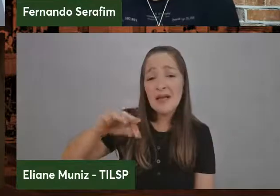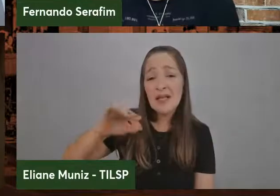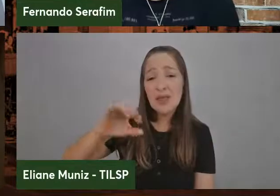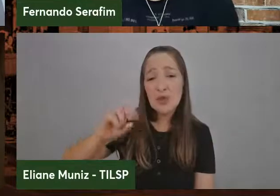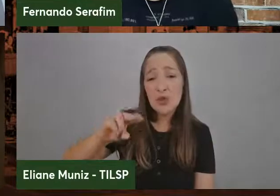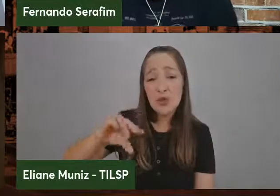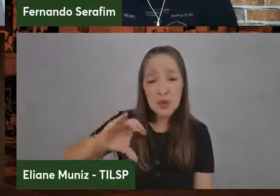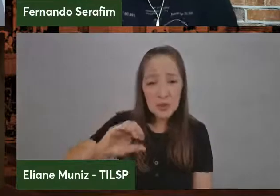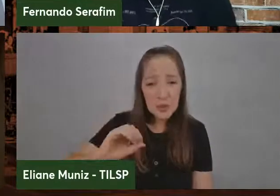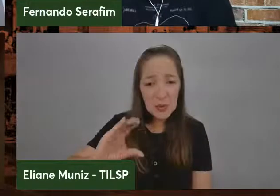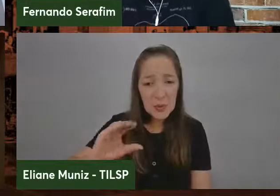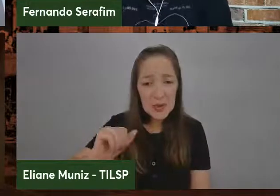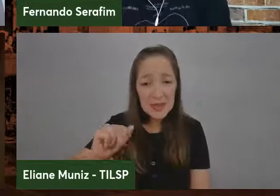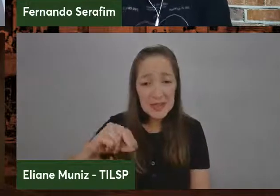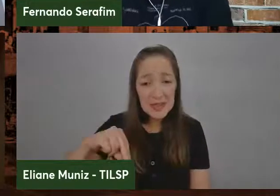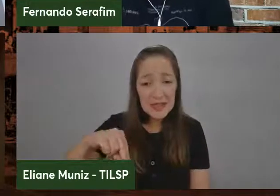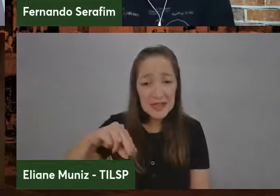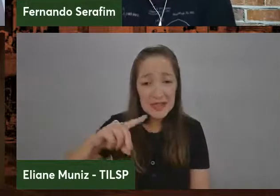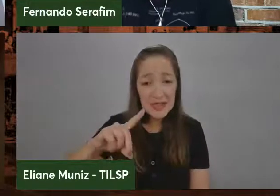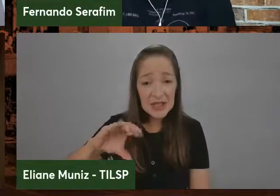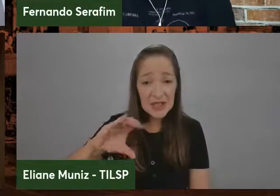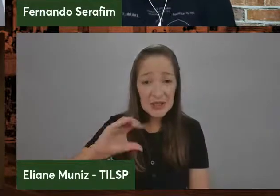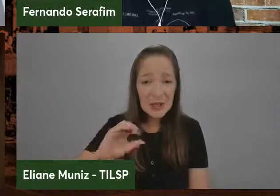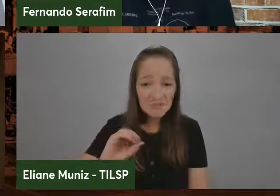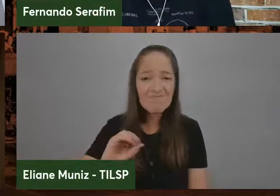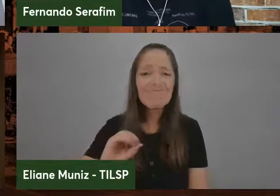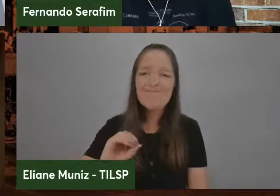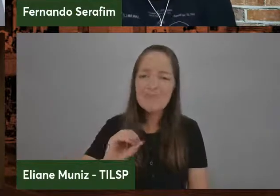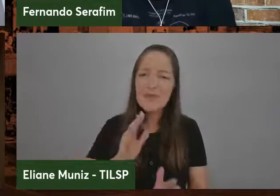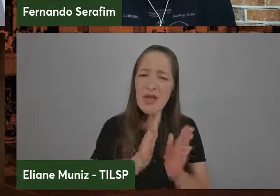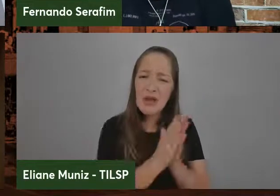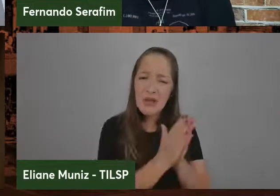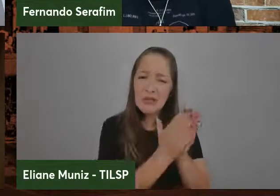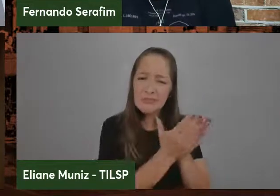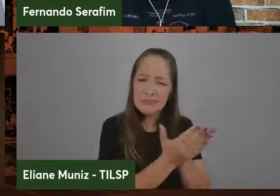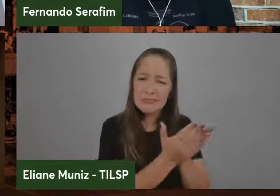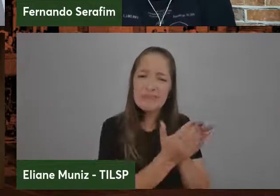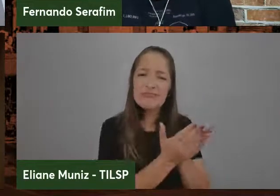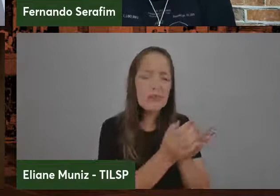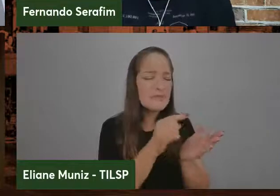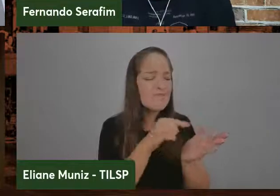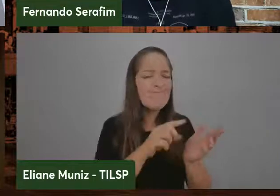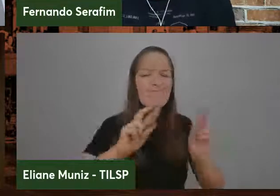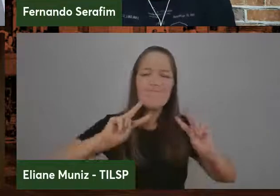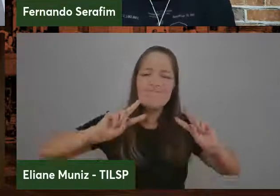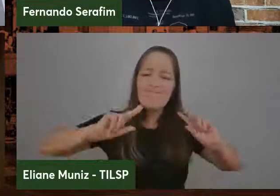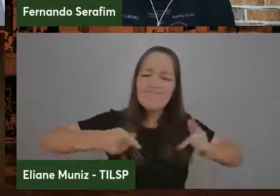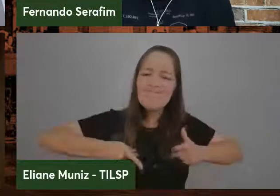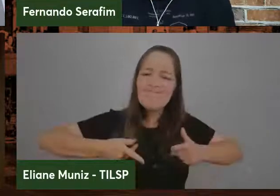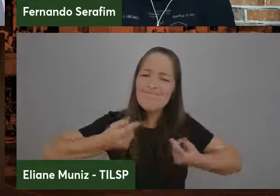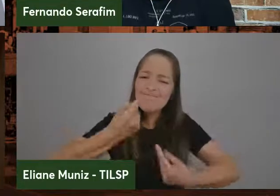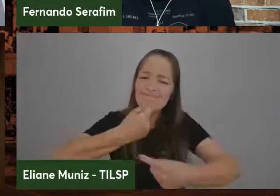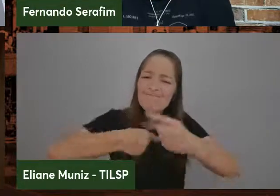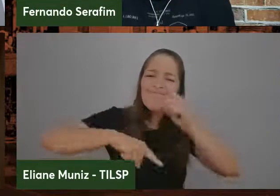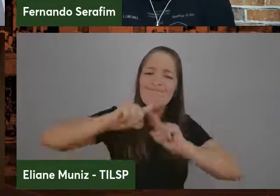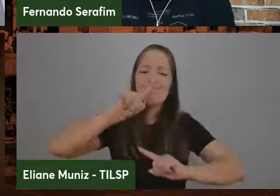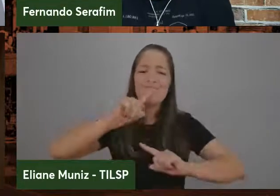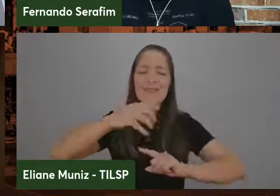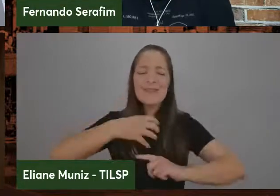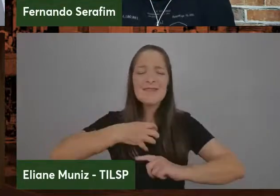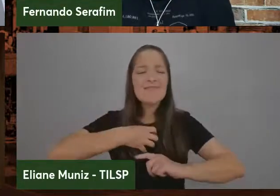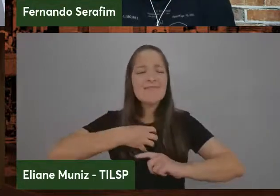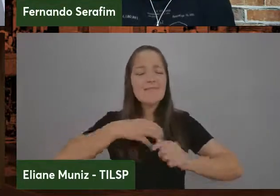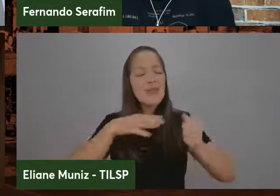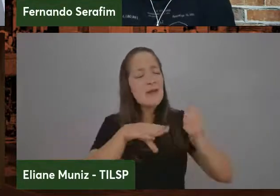é humanizadora. O quanto Obrigado. Essa obra nos sensibiliza em todas essas camadas